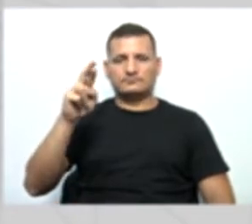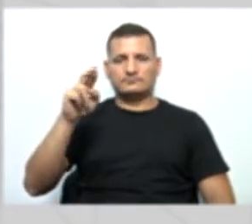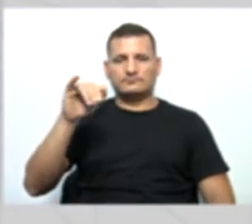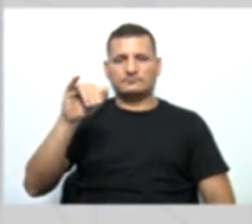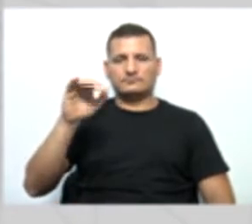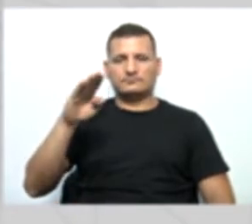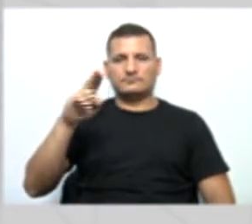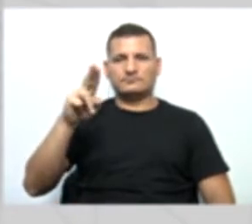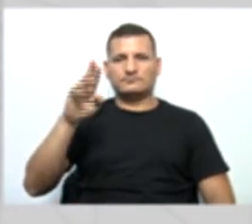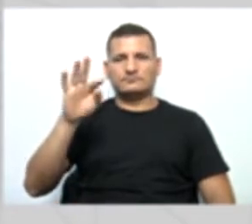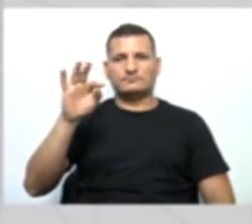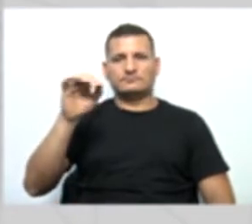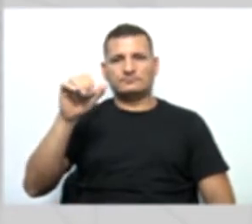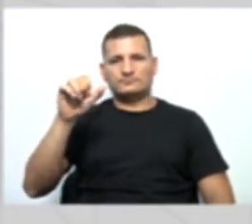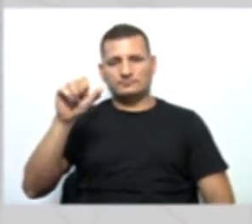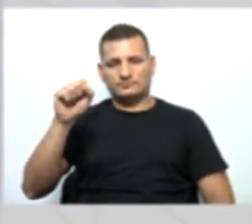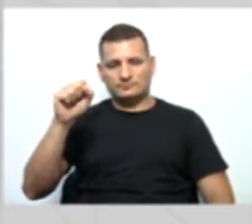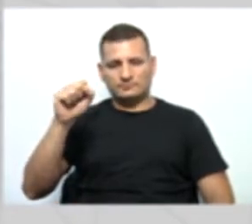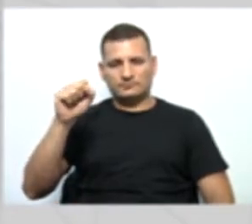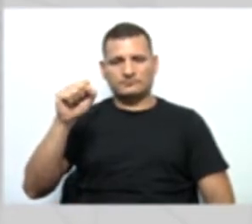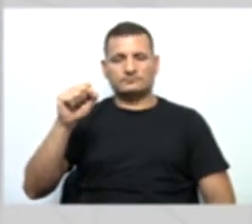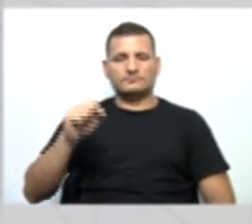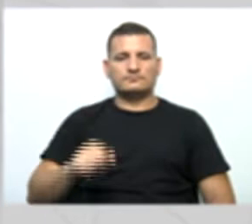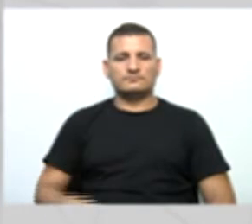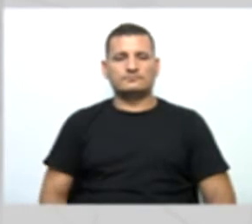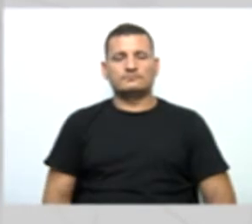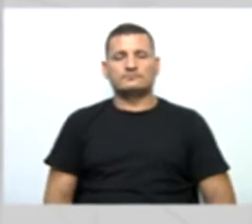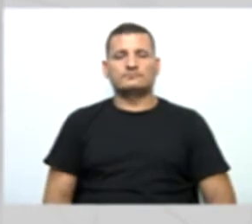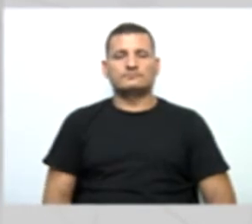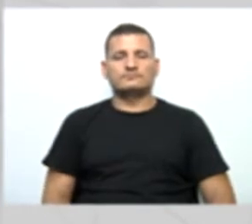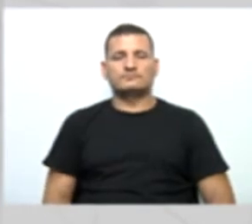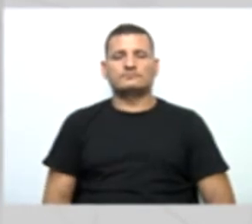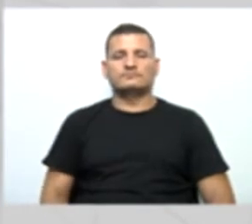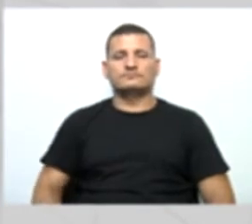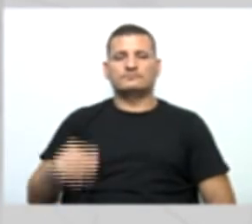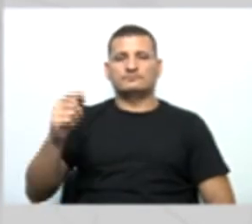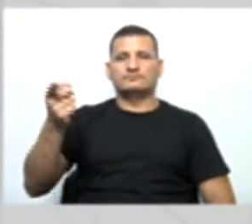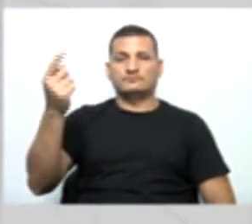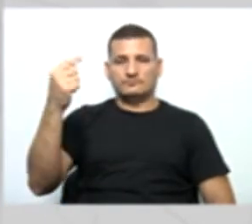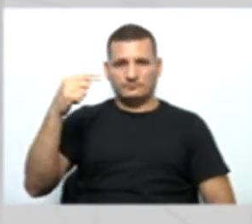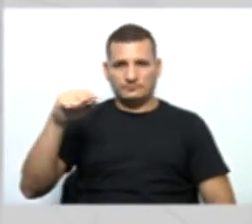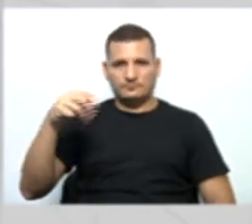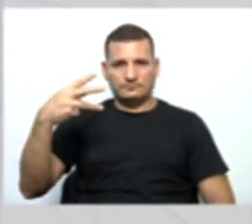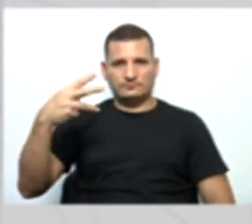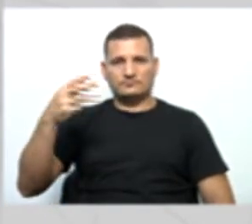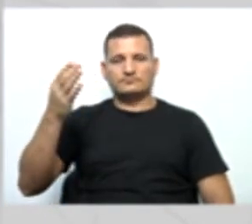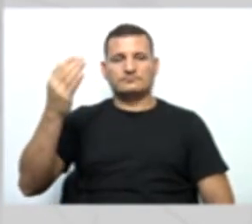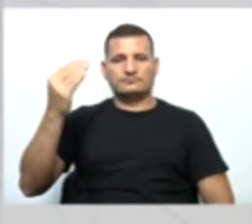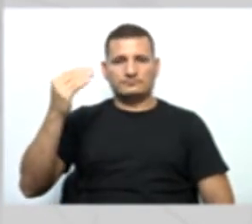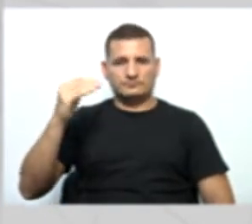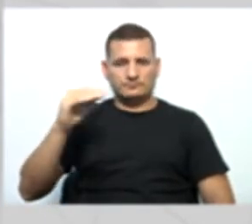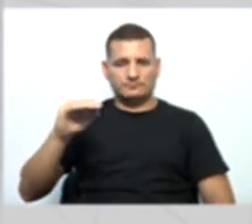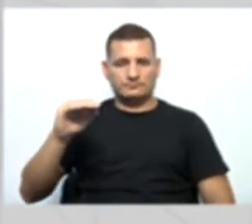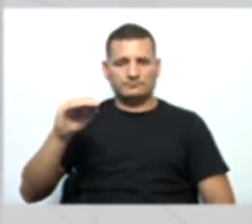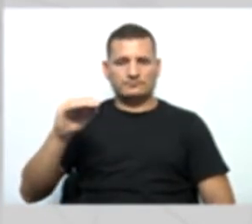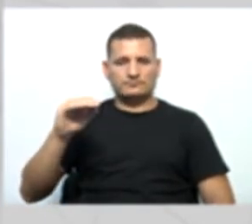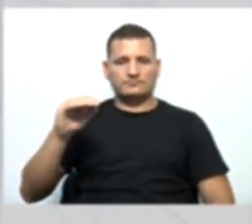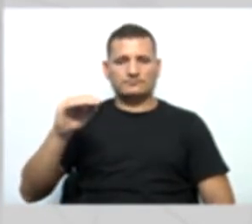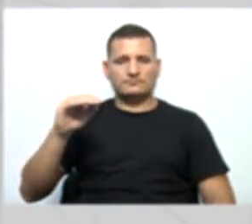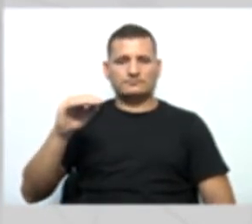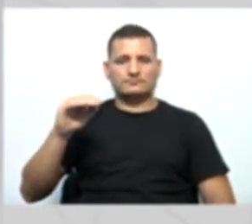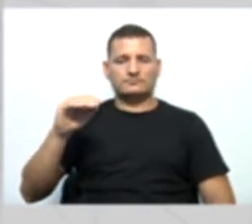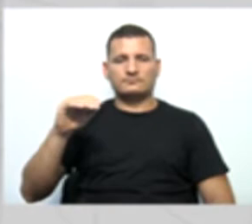certo? Os atributos que sua classe vai conter. E na terceira divisão, você vai colocar